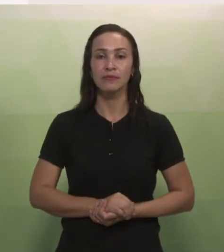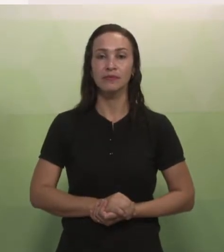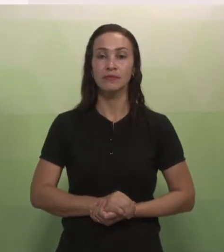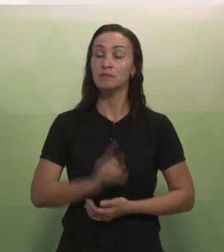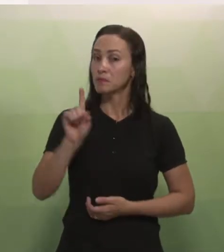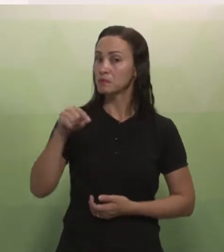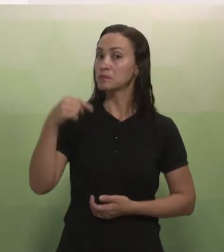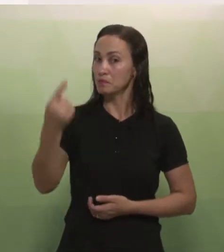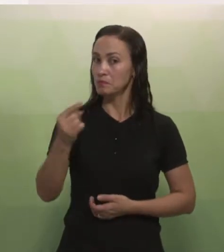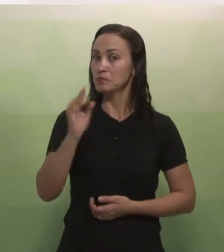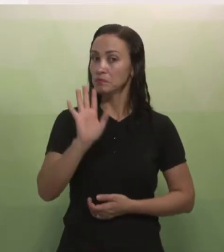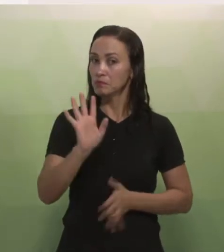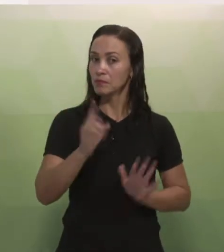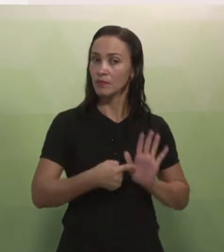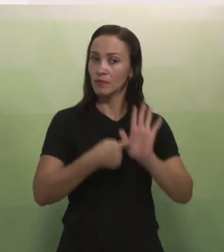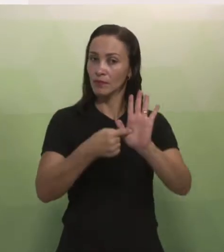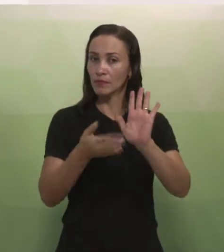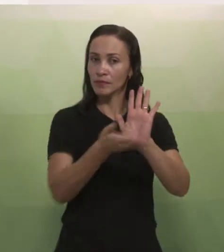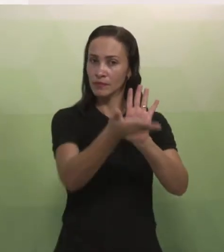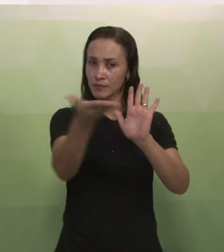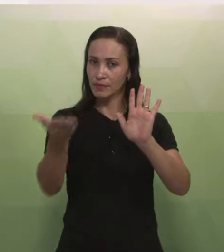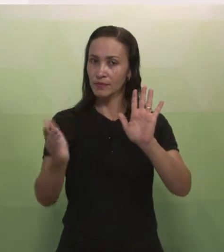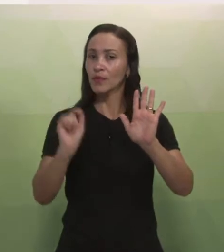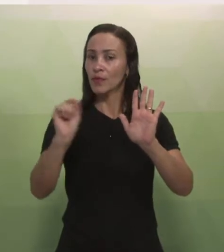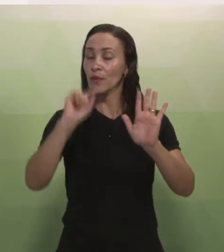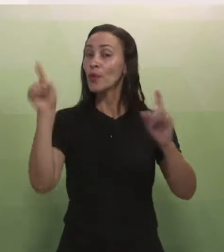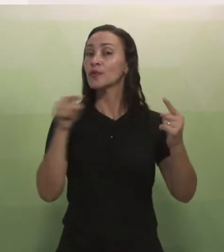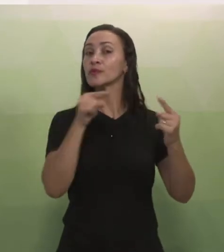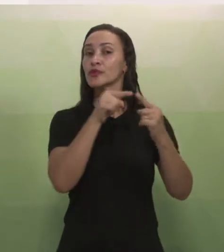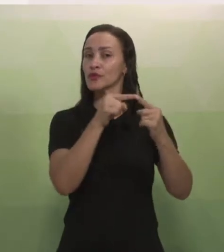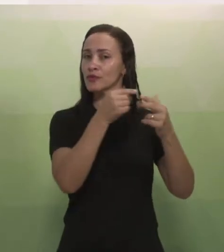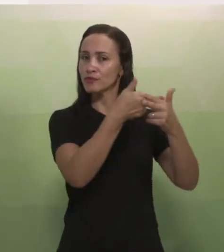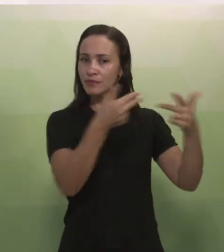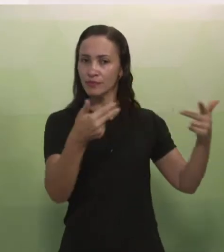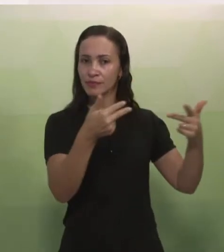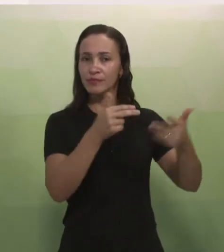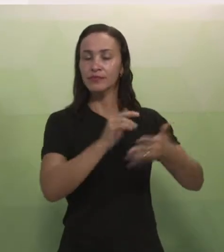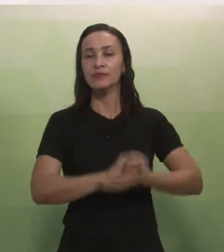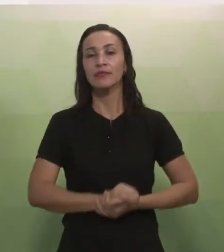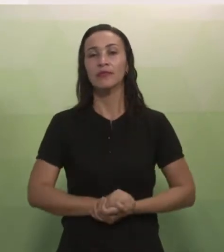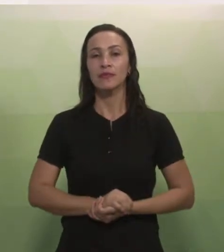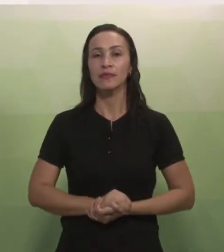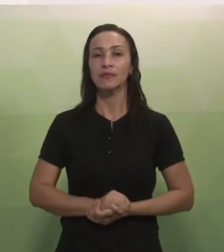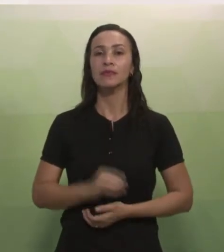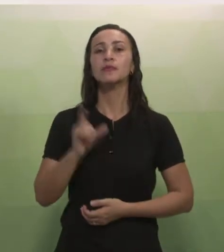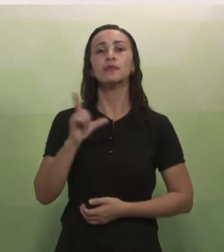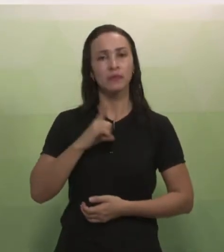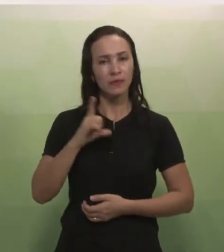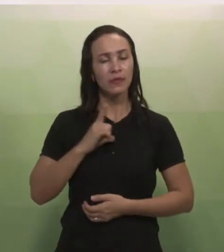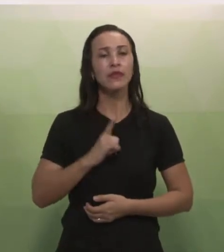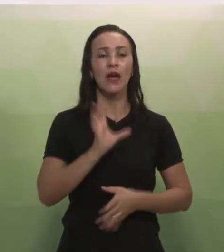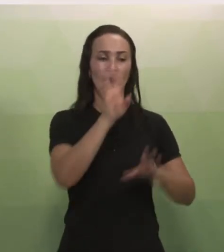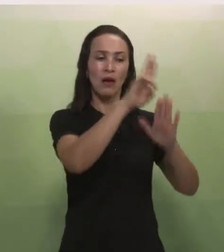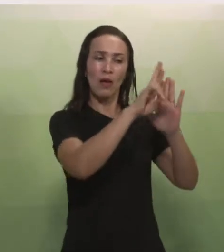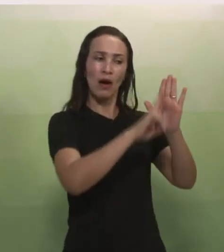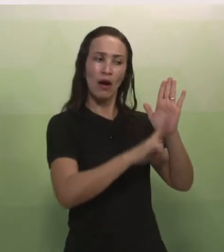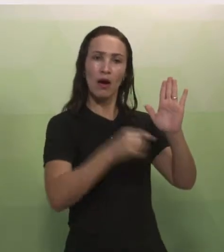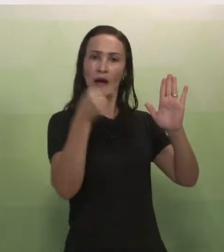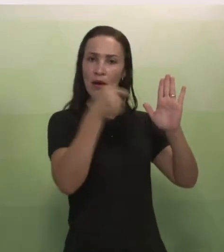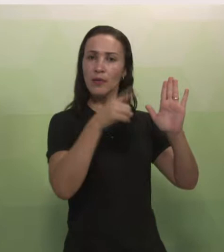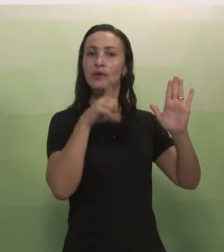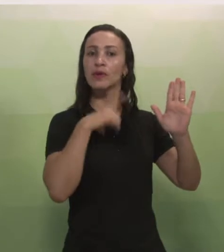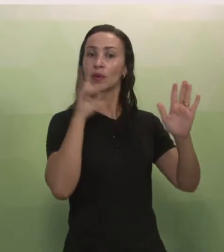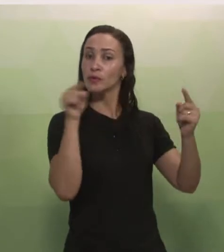eu vou apresentar para vocês os objetivos, né, que nós temos dentro desse